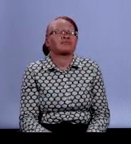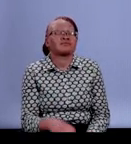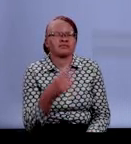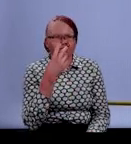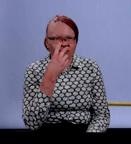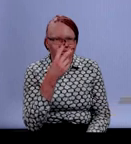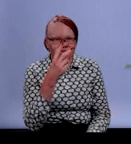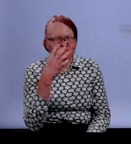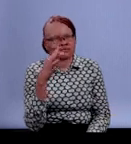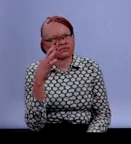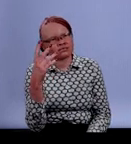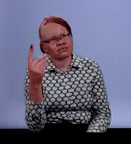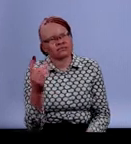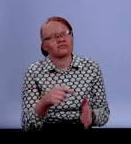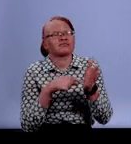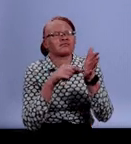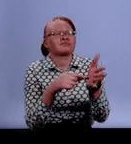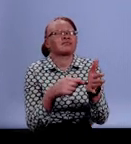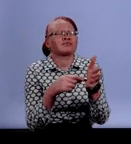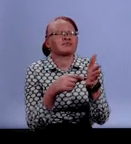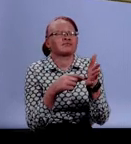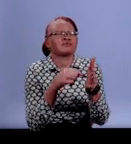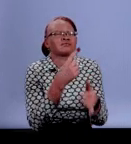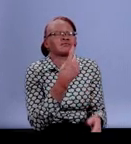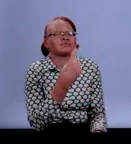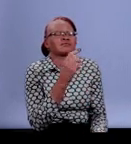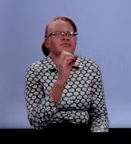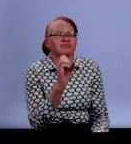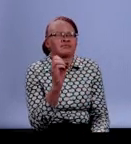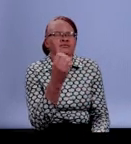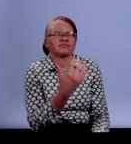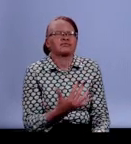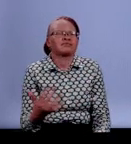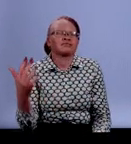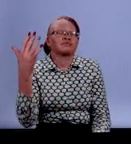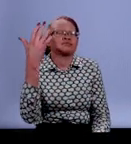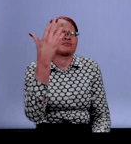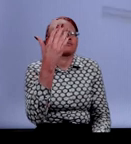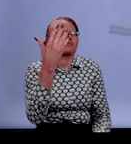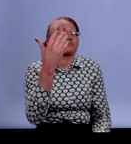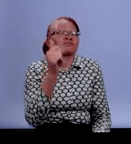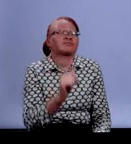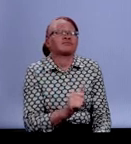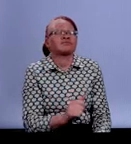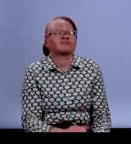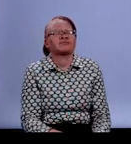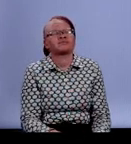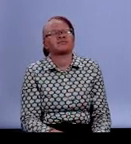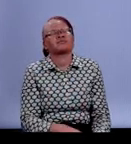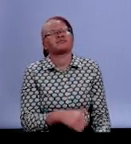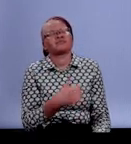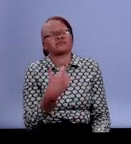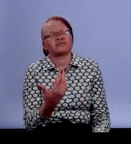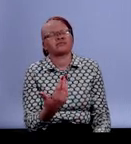e vamos ver o outro exemplo temos aqui 10 elevado a 5 = 10 X10